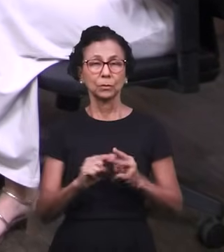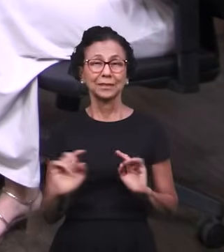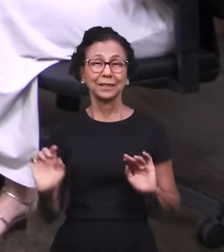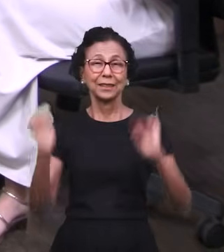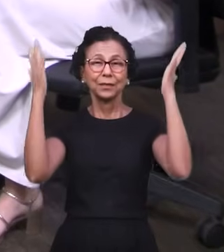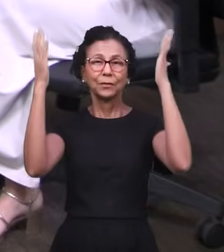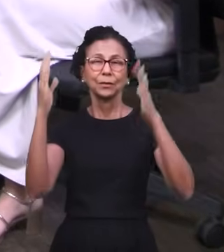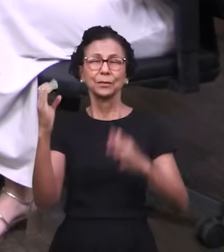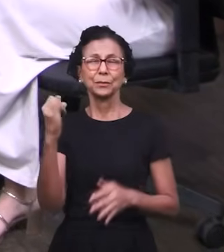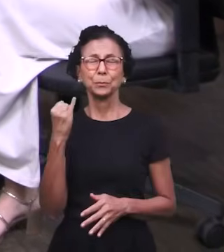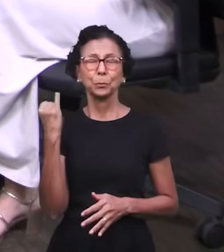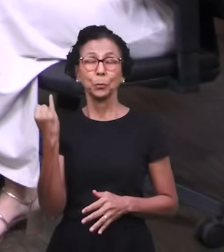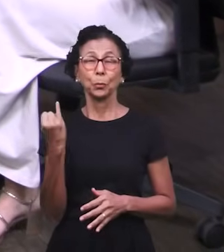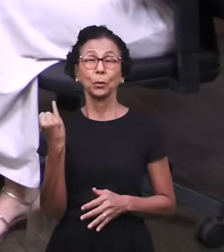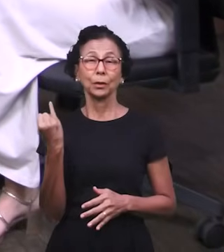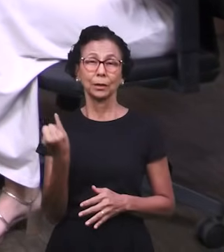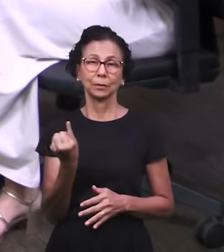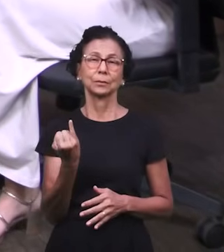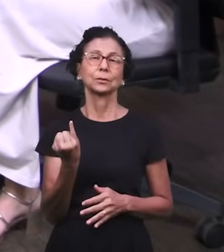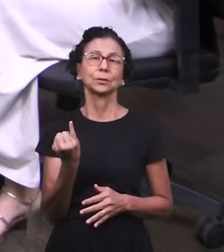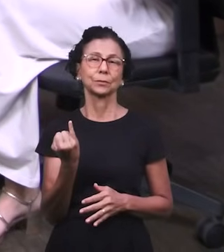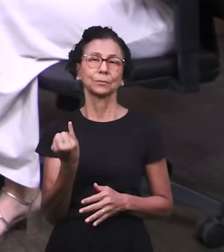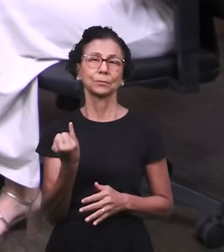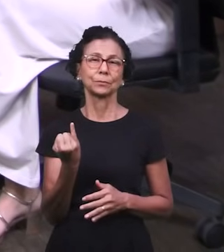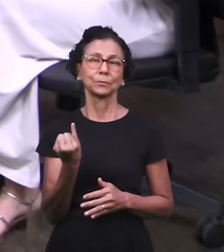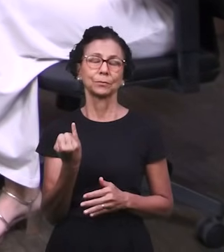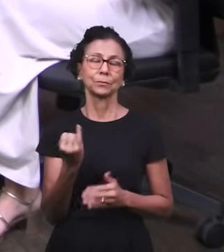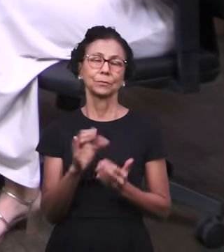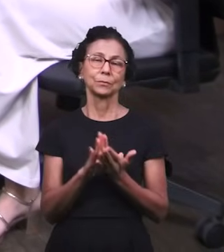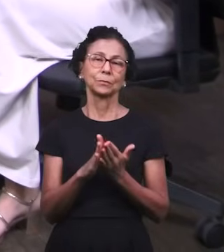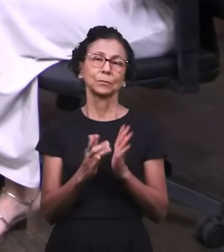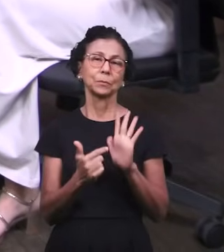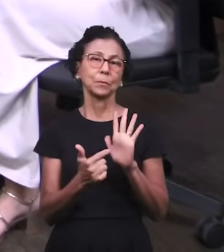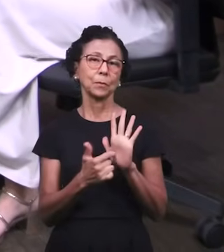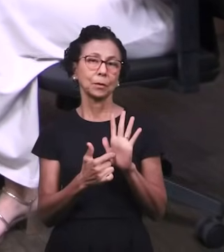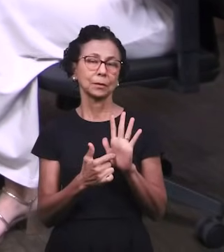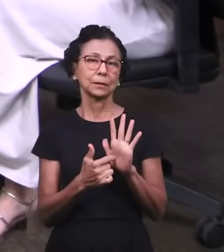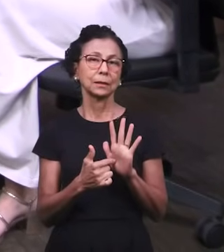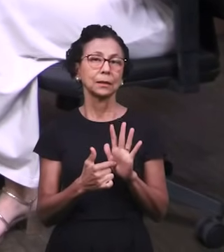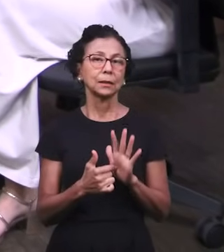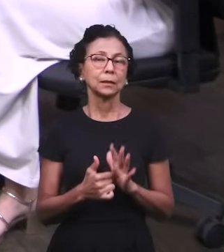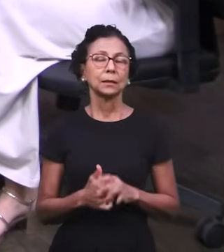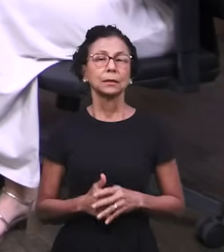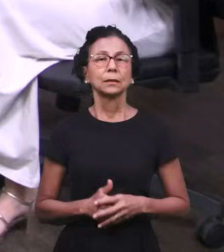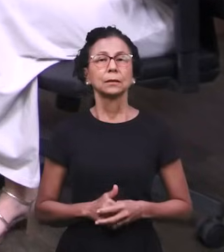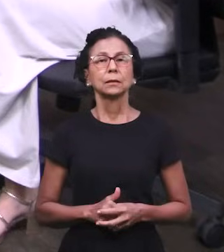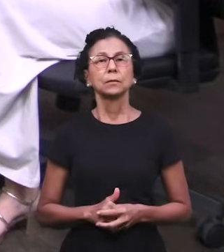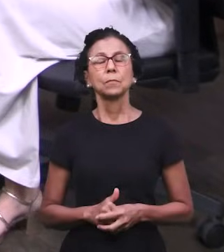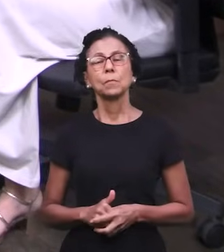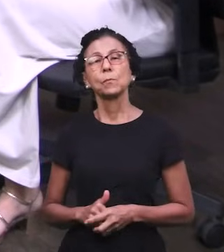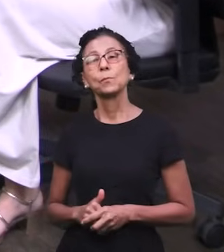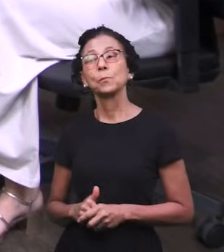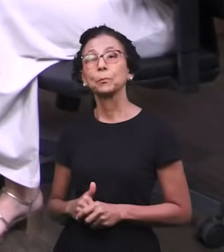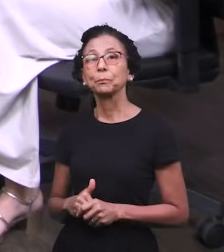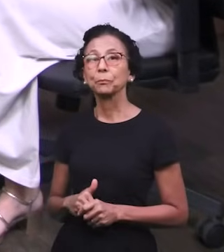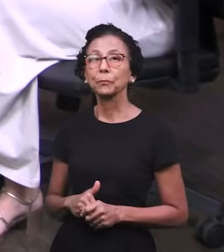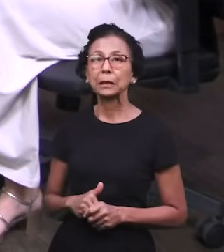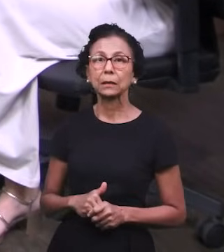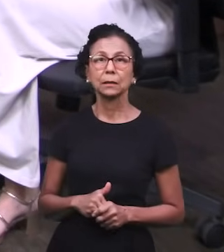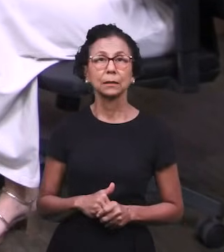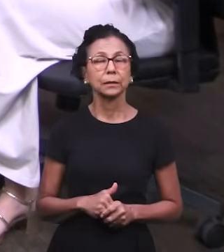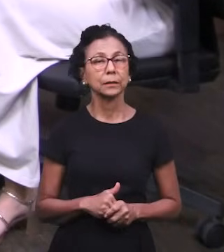são eventos isolados, eles são resultados de profecias. Ou seja,